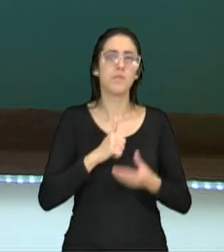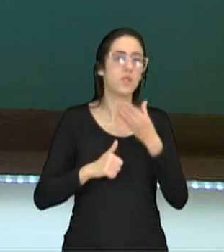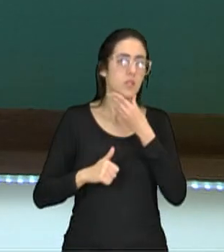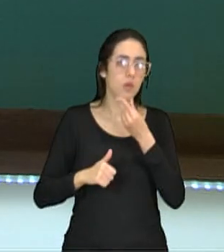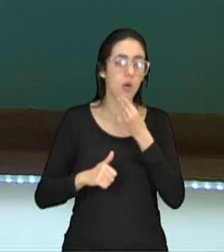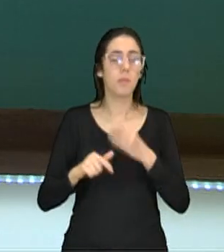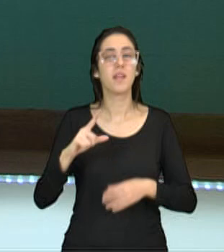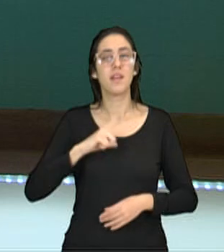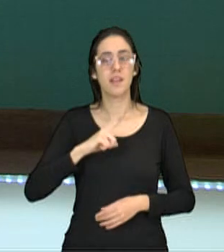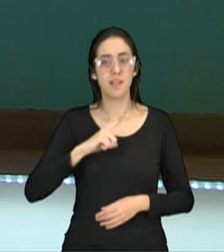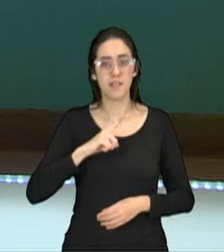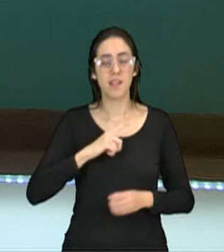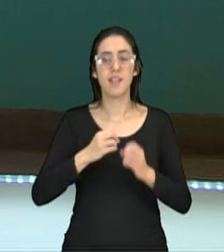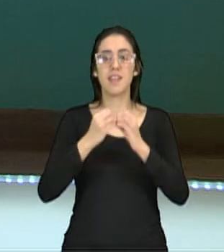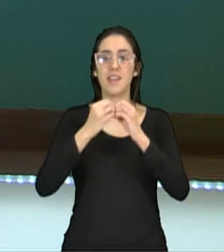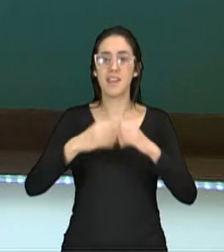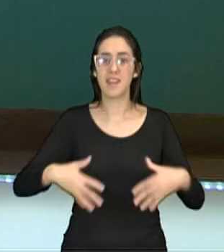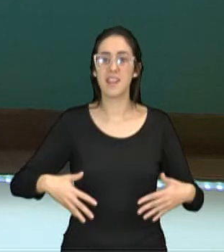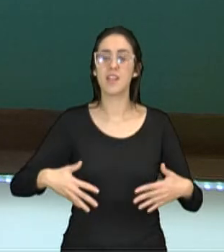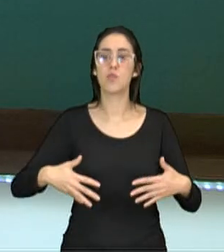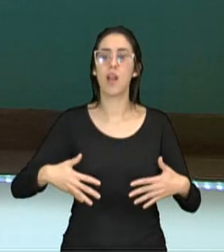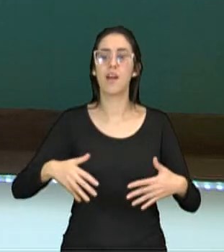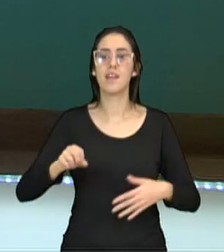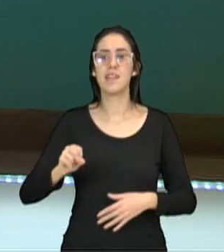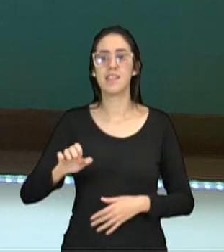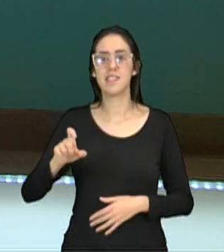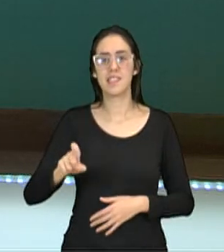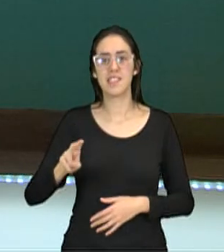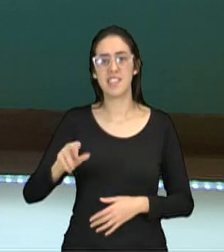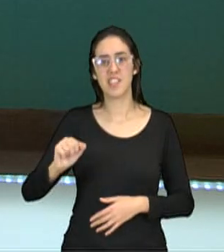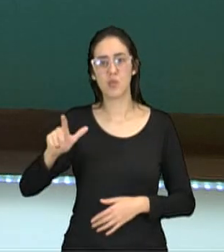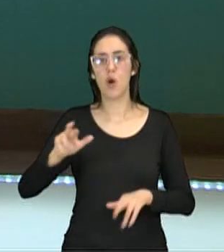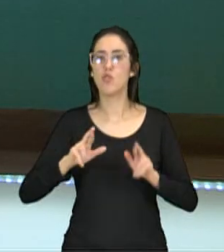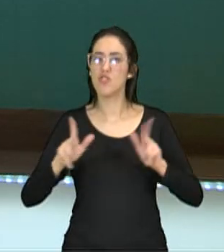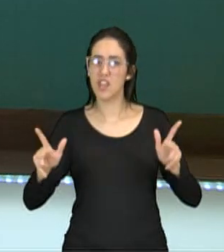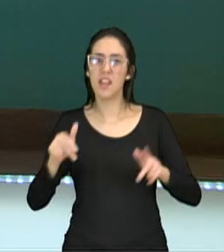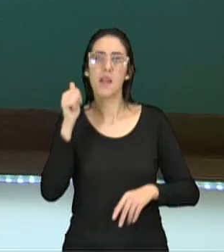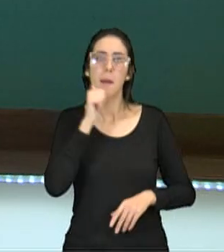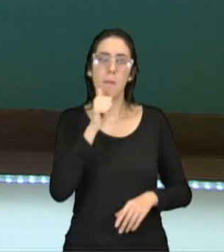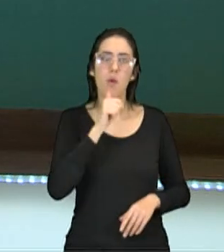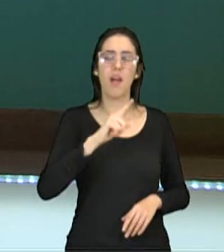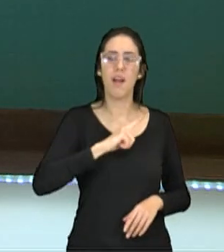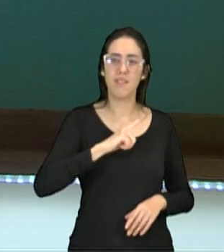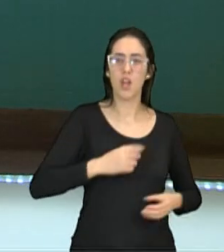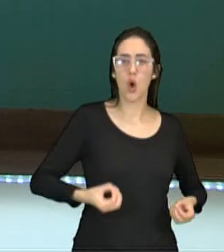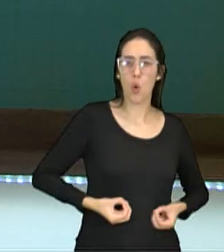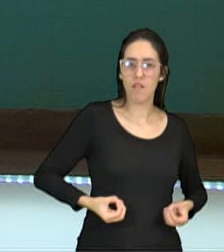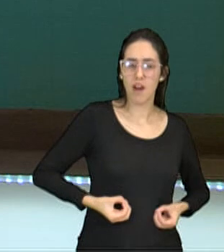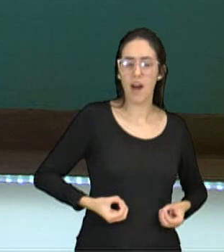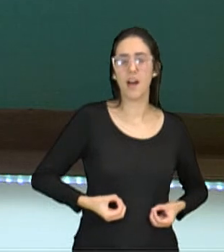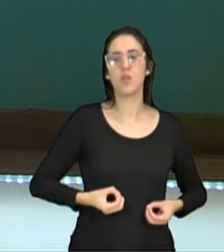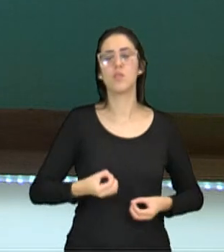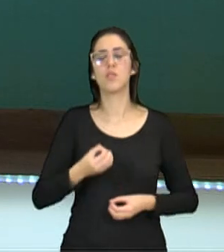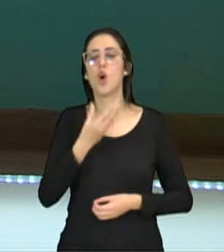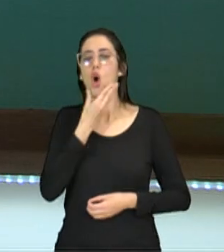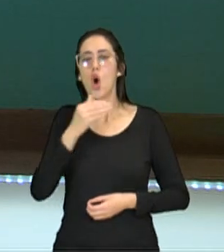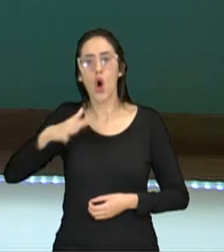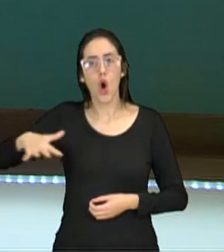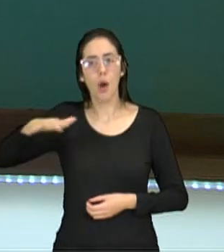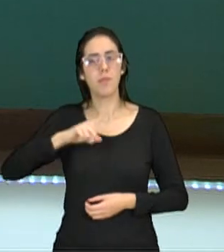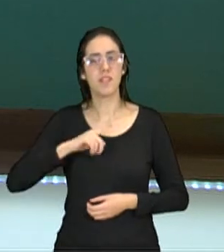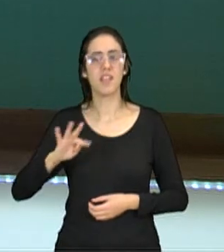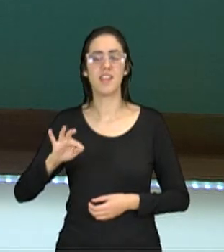glândulas sexuais diferentes. Então, nas mulheres, os ovários, nos homens, os testículos. Então, essas